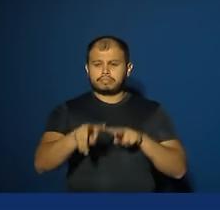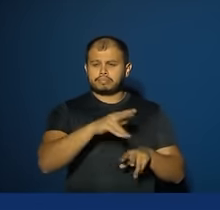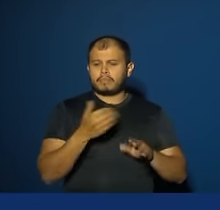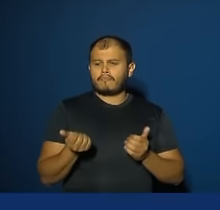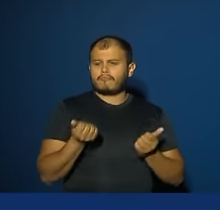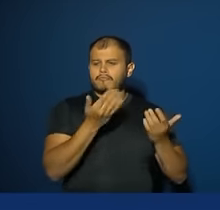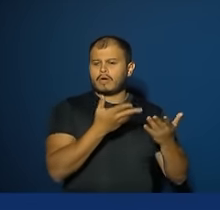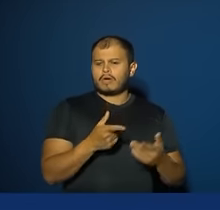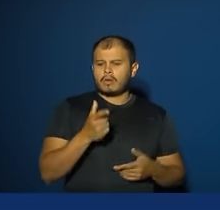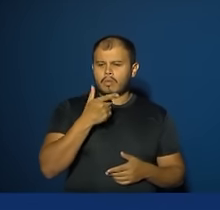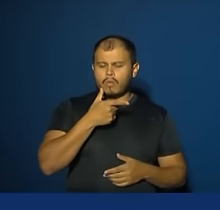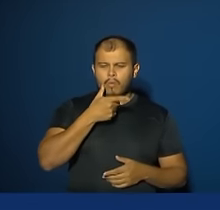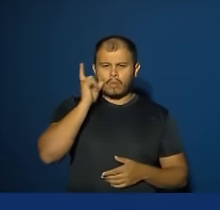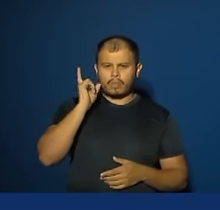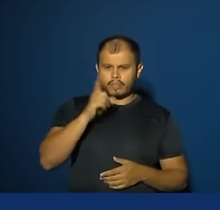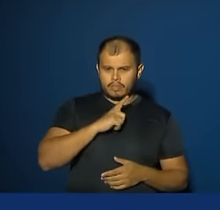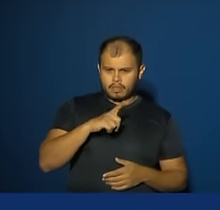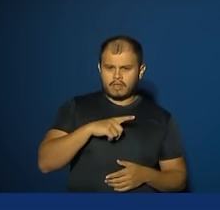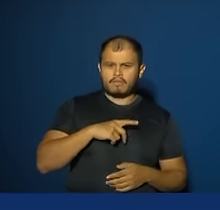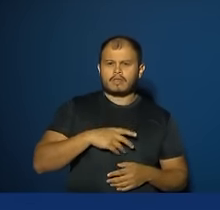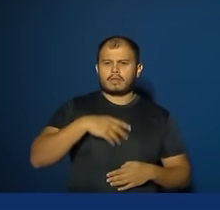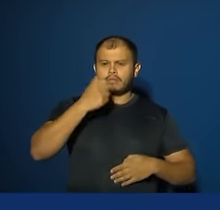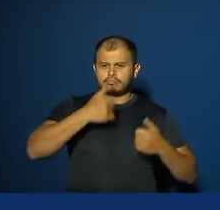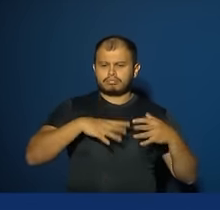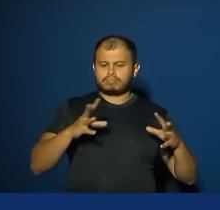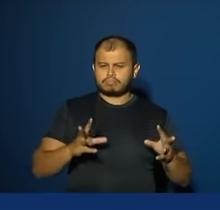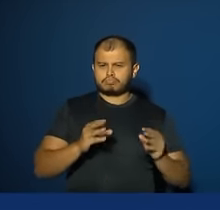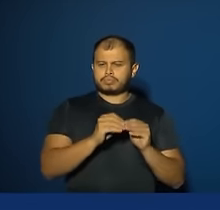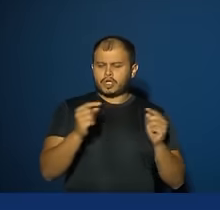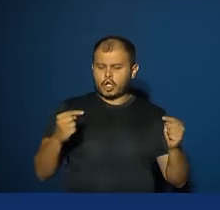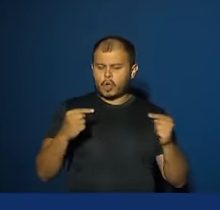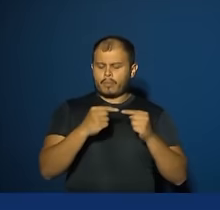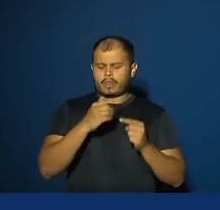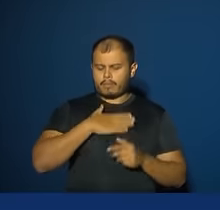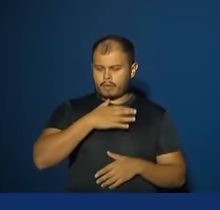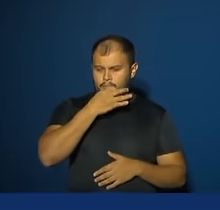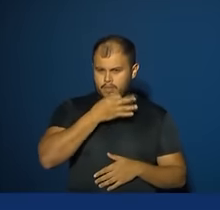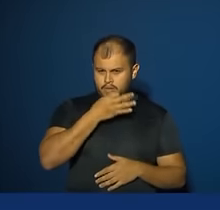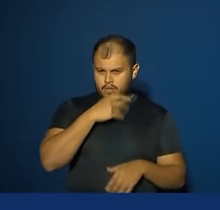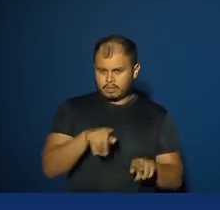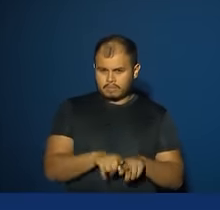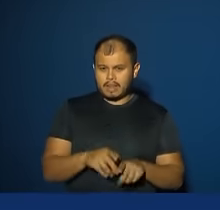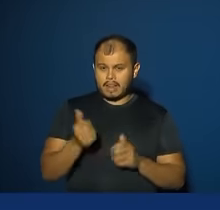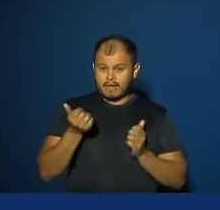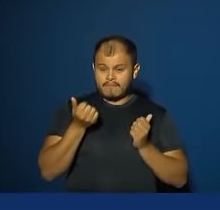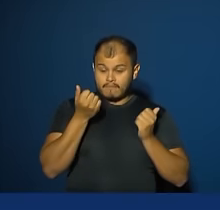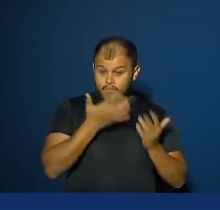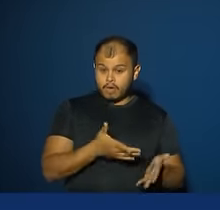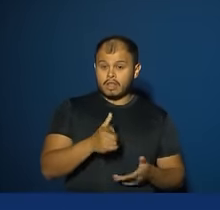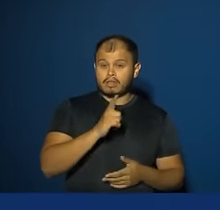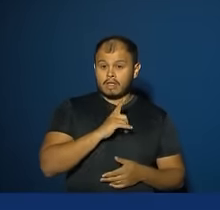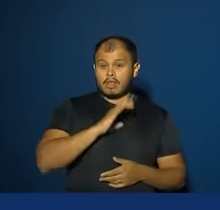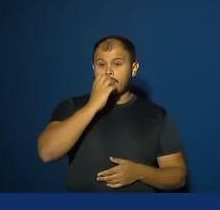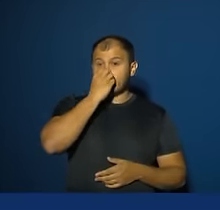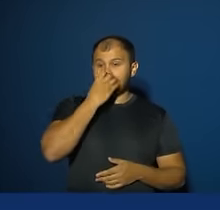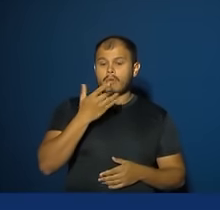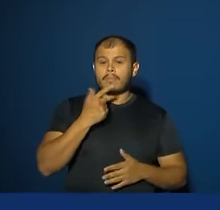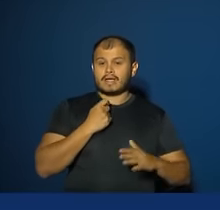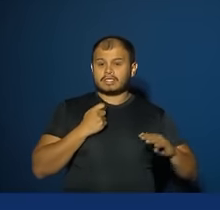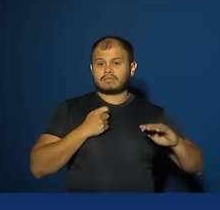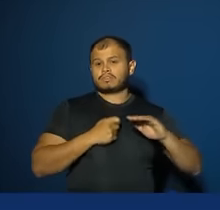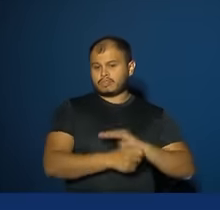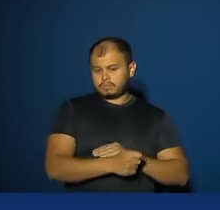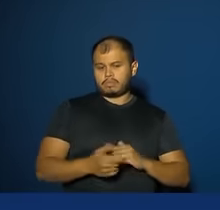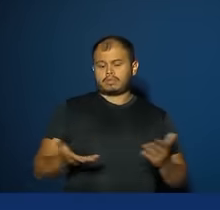inclusive ontem teve um painel macro, e a OCAN comuta com a mesma opinião, o cenário lá fora é muito bom para investimento em